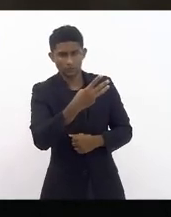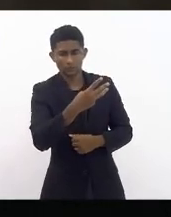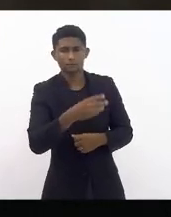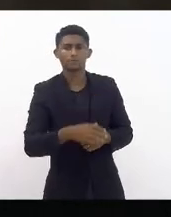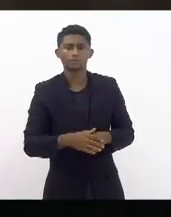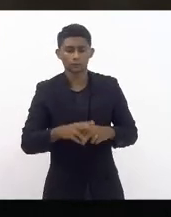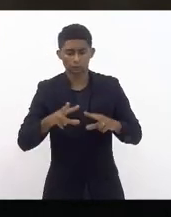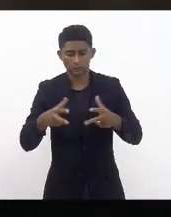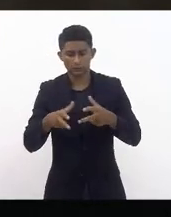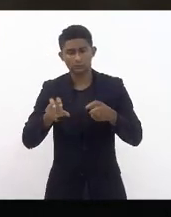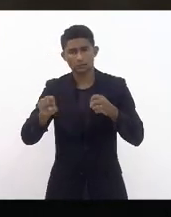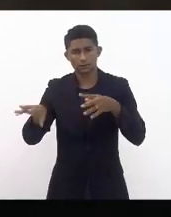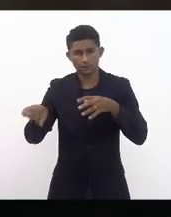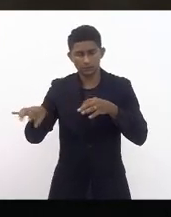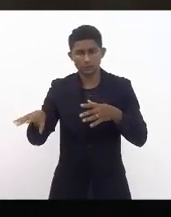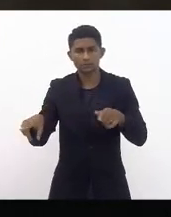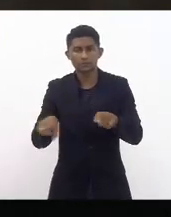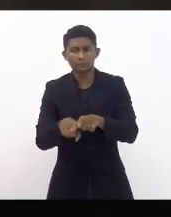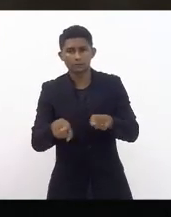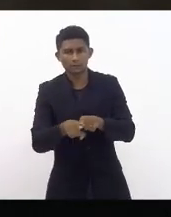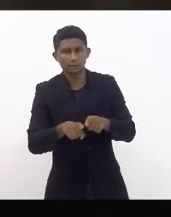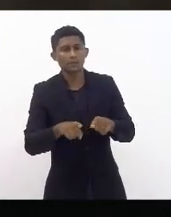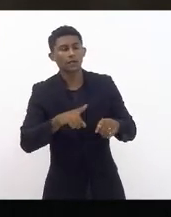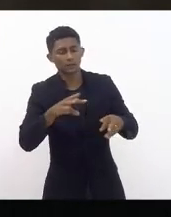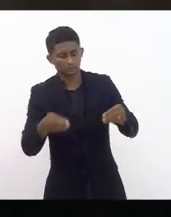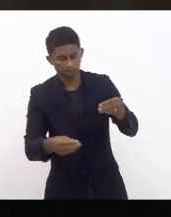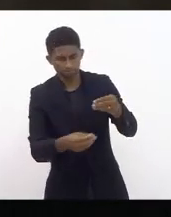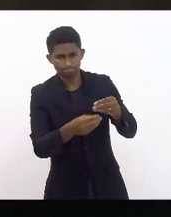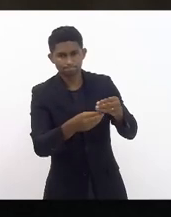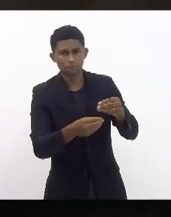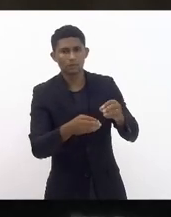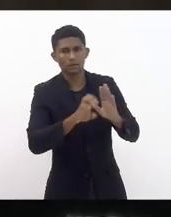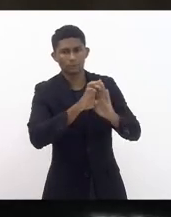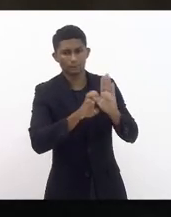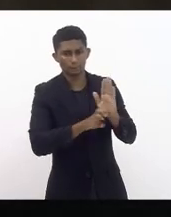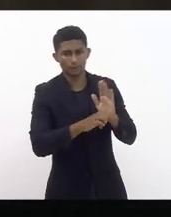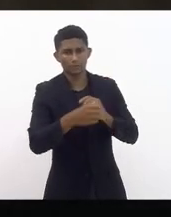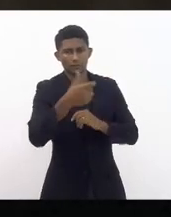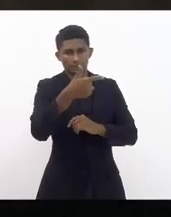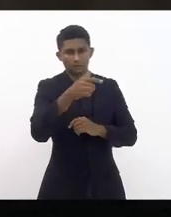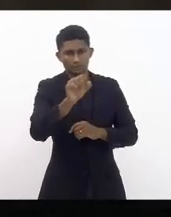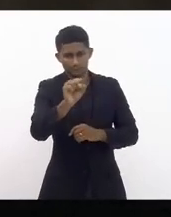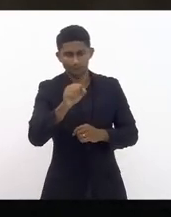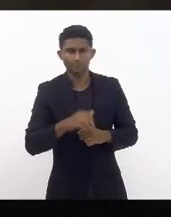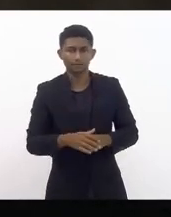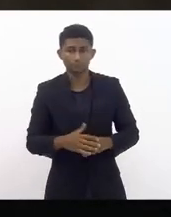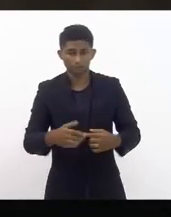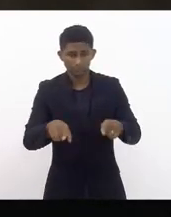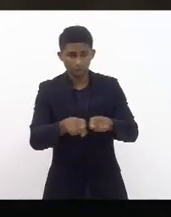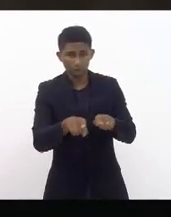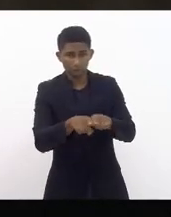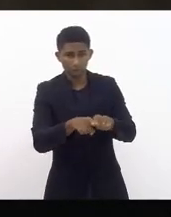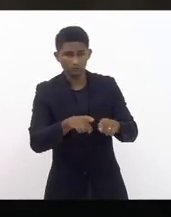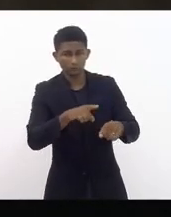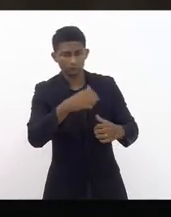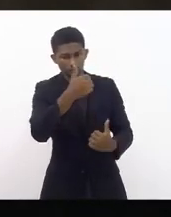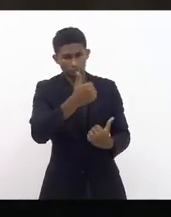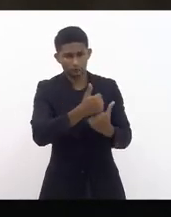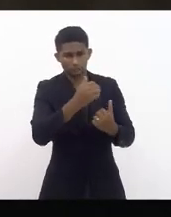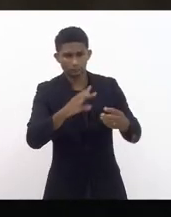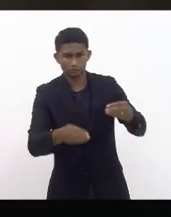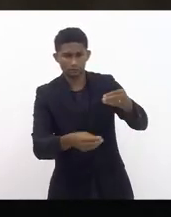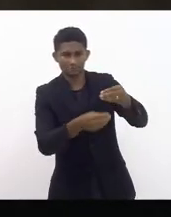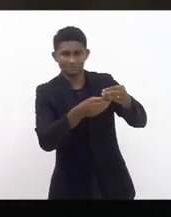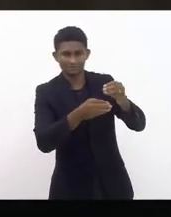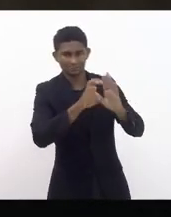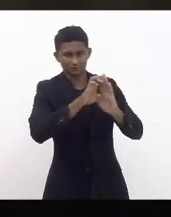Comissão de Educação e emenda aditiva 28. Favorável com subemenda aglutinativa à